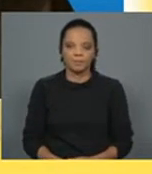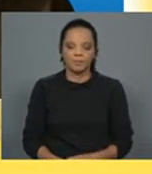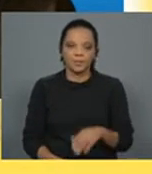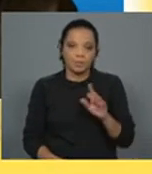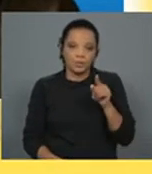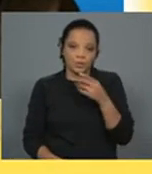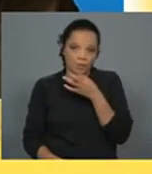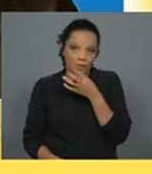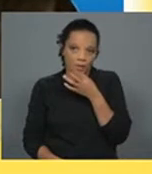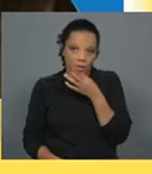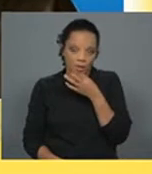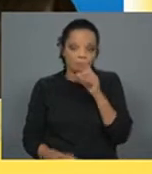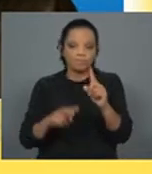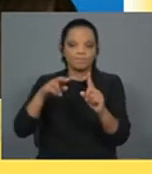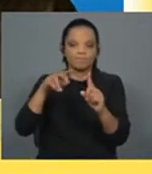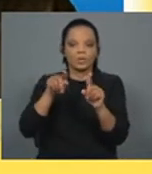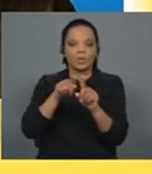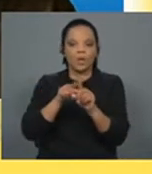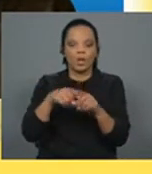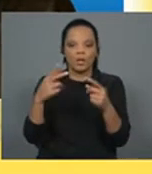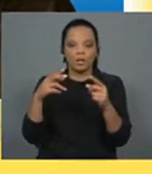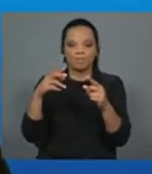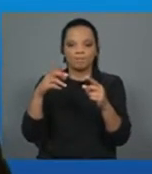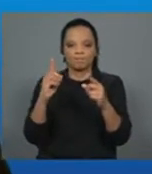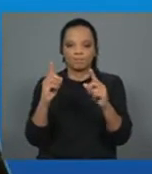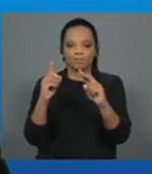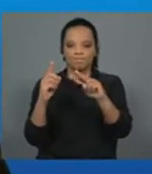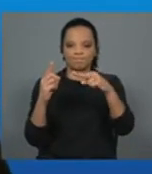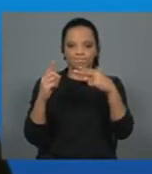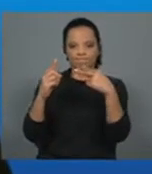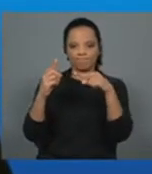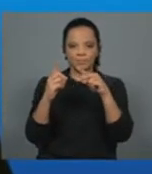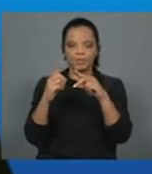falar na perspectiva do aviso rápido, ou seja, no pós-sismo.